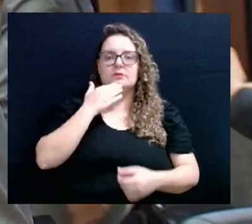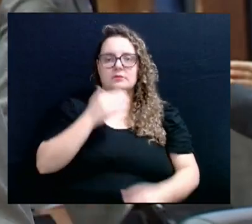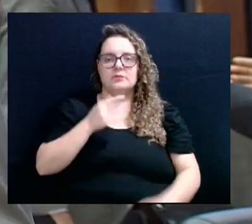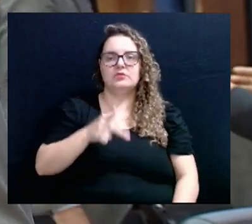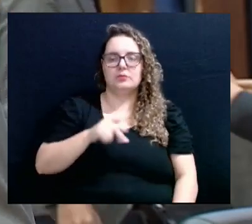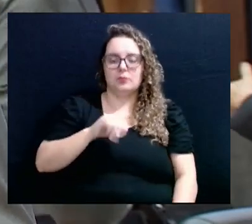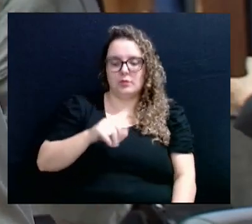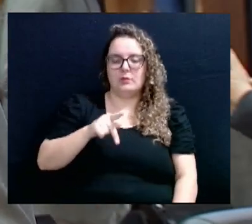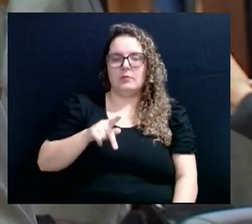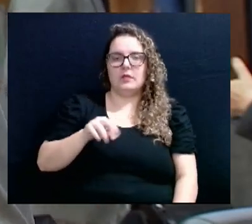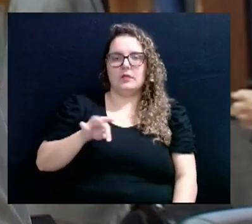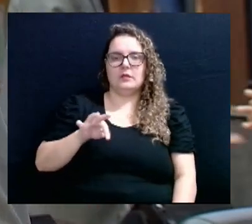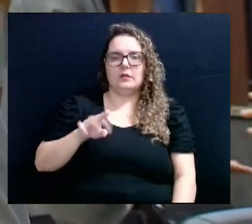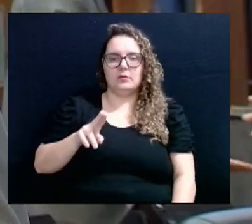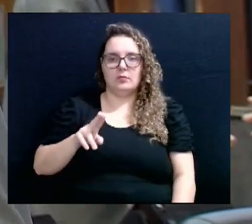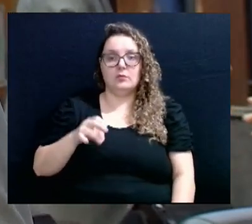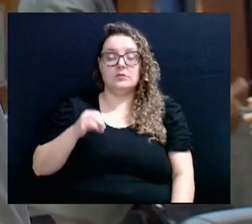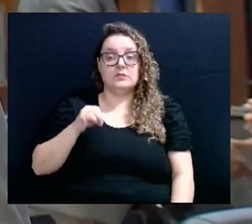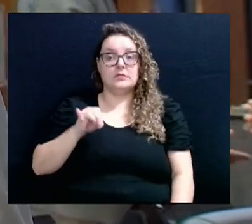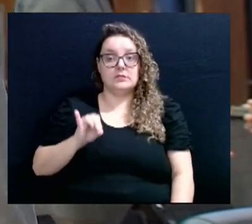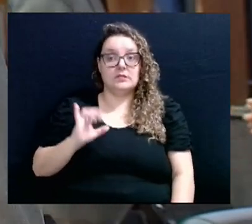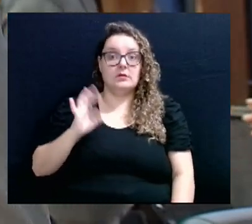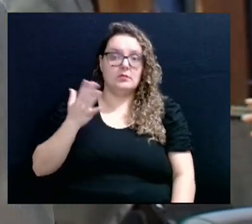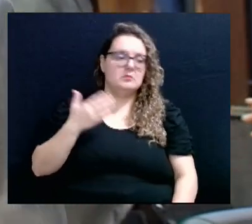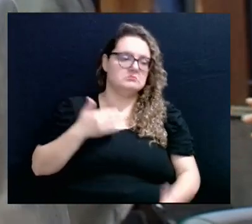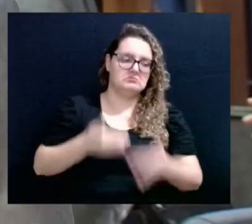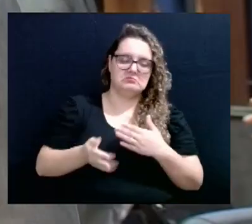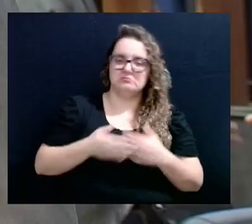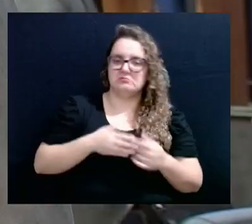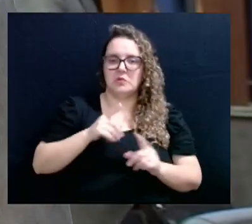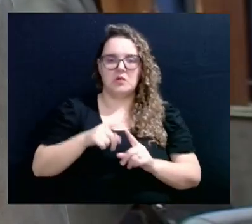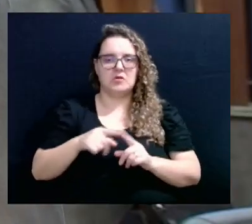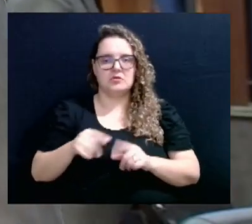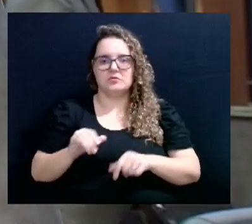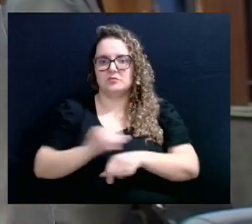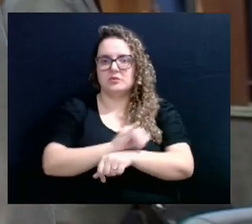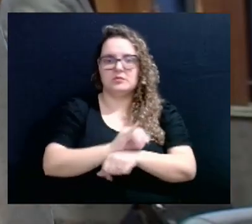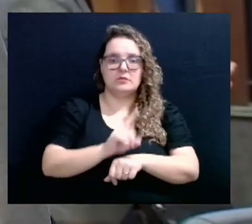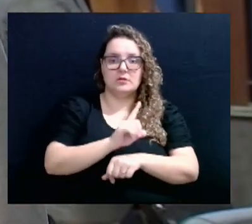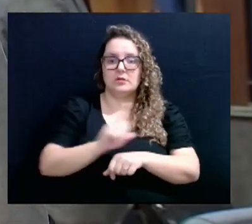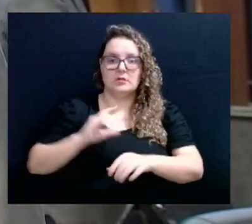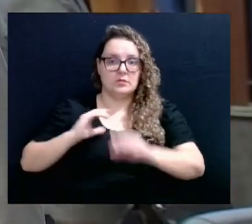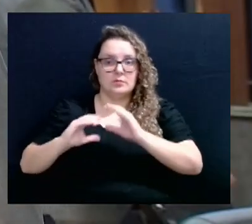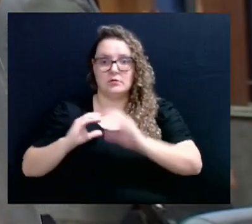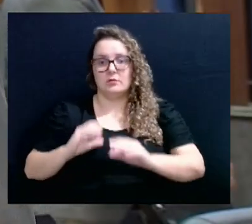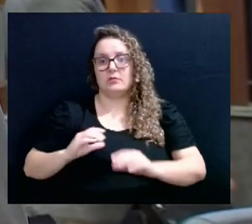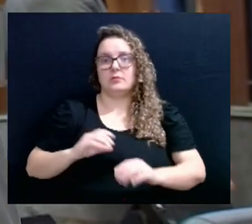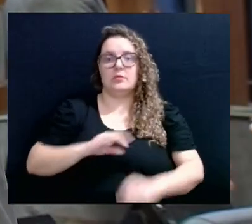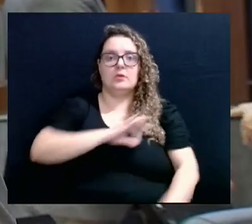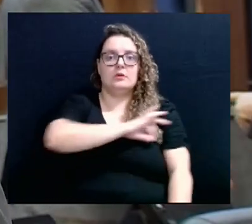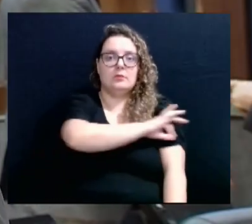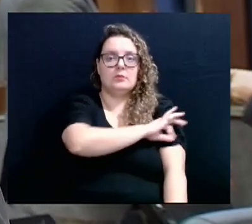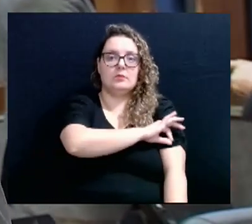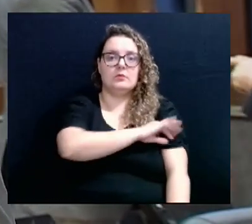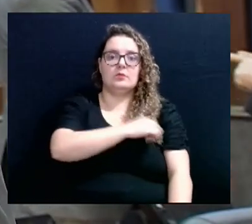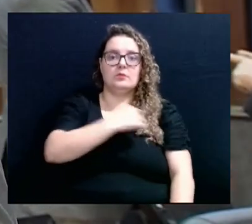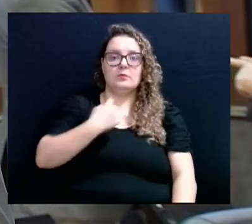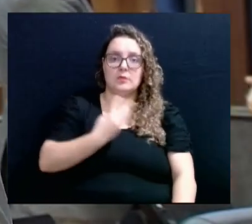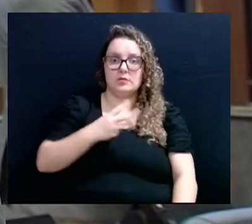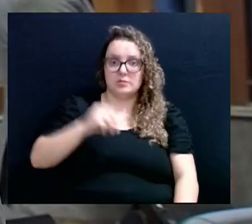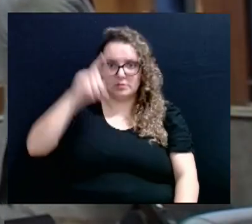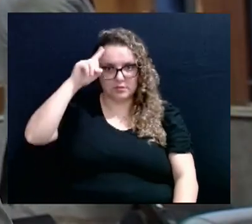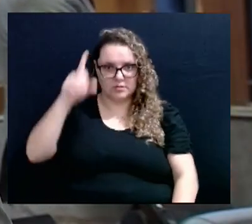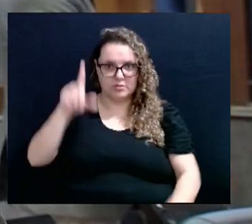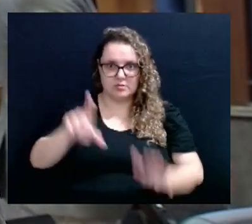Caso ocorra qualquer tipo de manobra e não comunique à Prefeitura no prazo legal de 30 dias, a Prefeitura